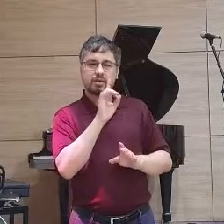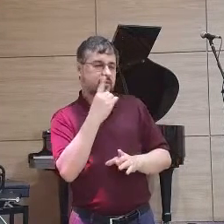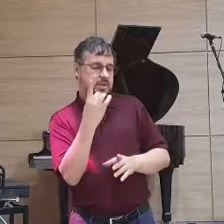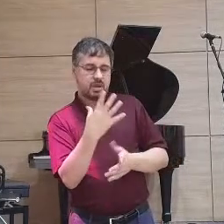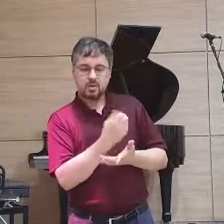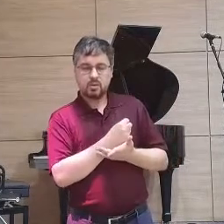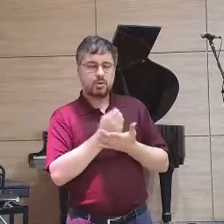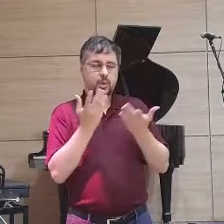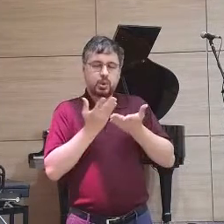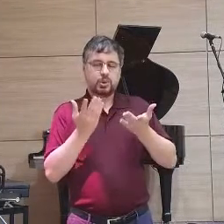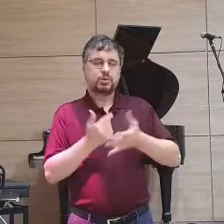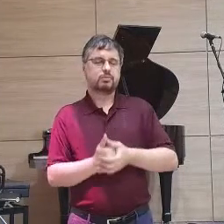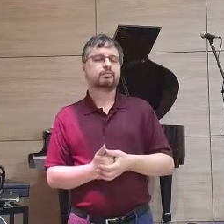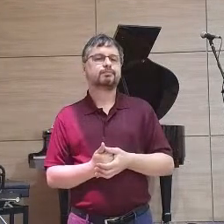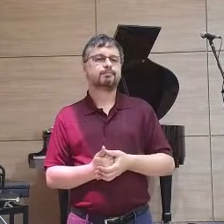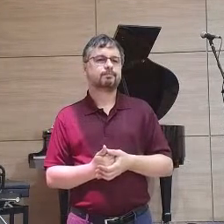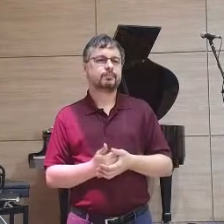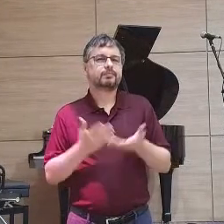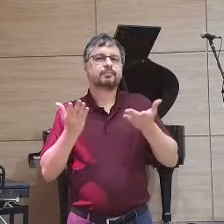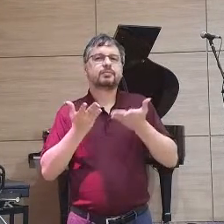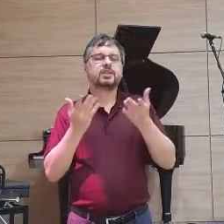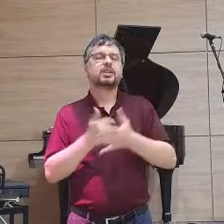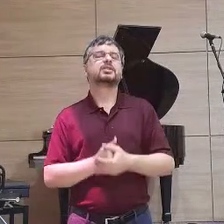aí é